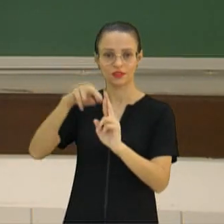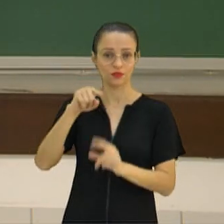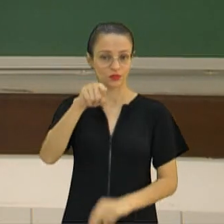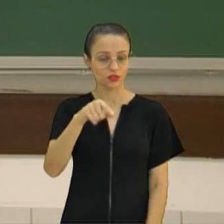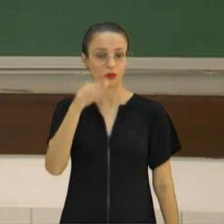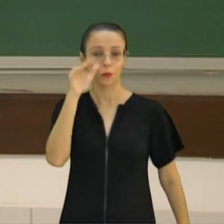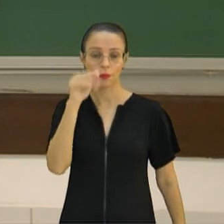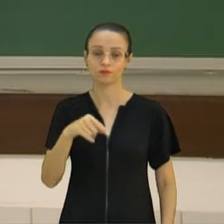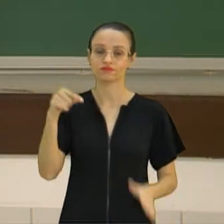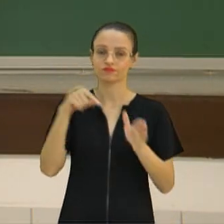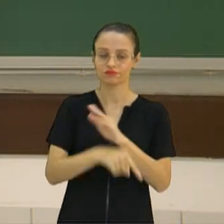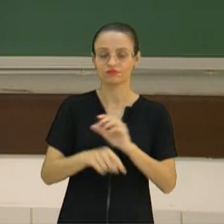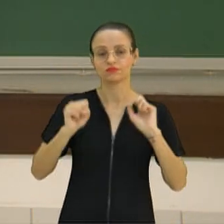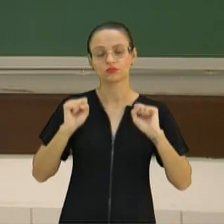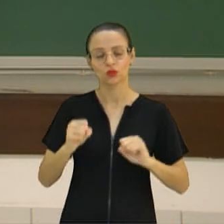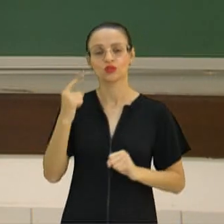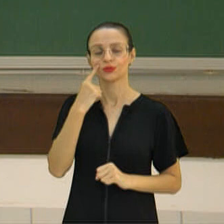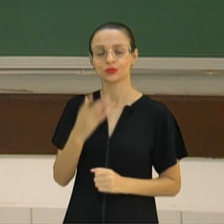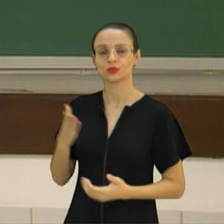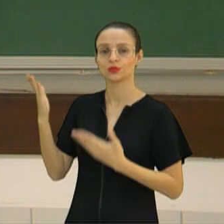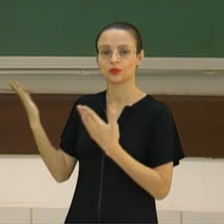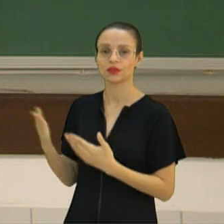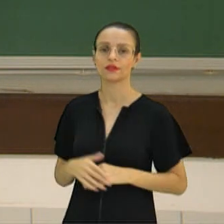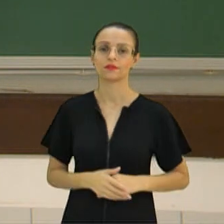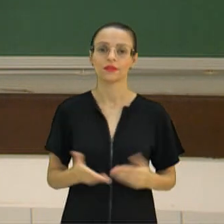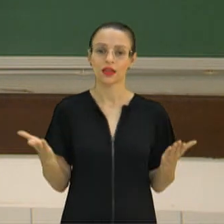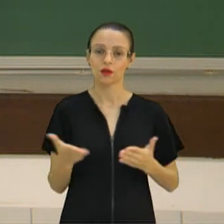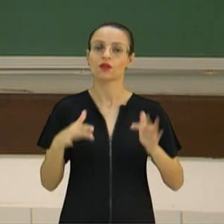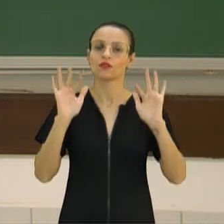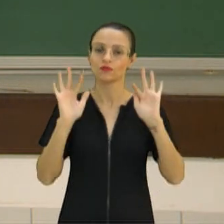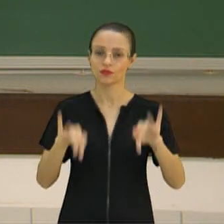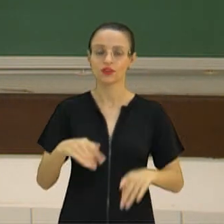quiser se aprofundar, pode conferir. Agora